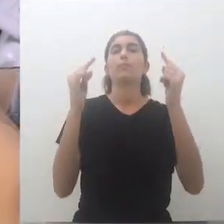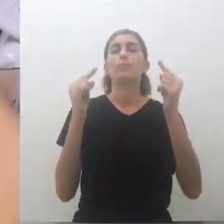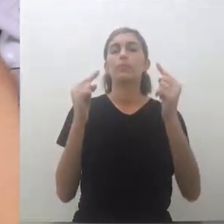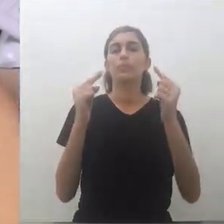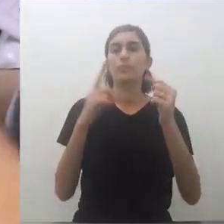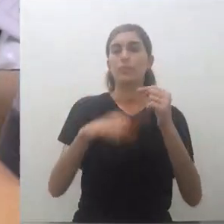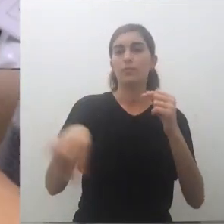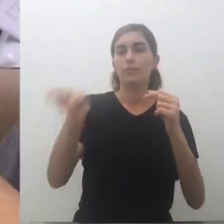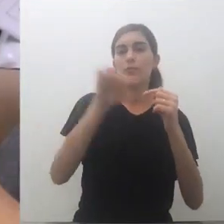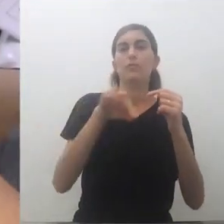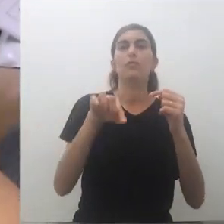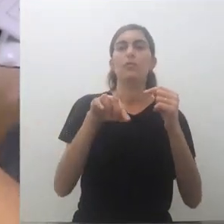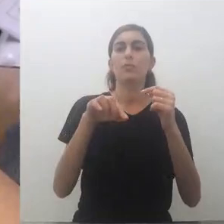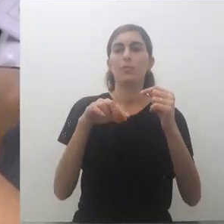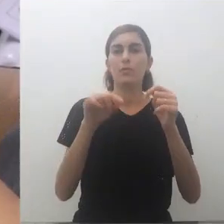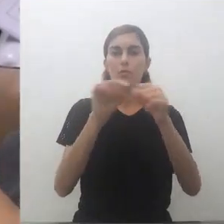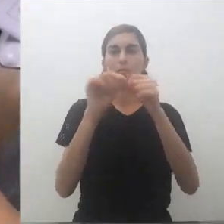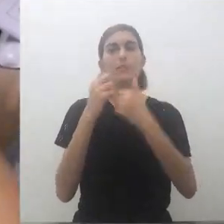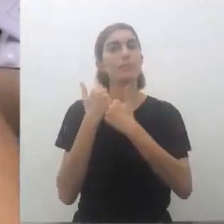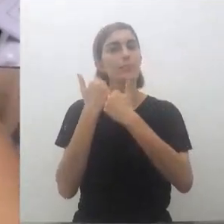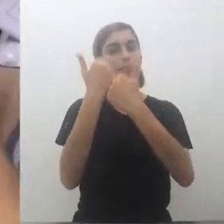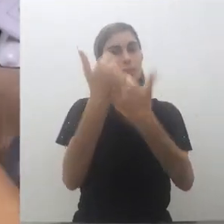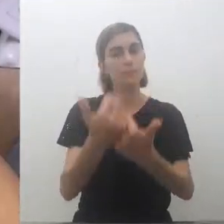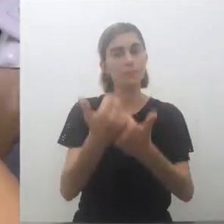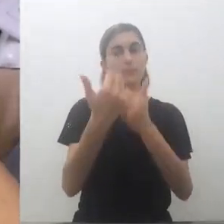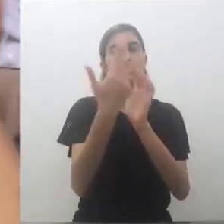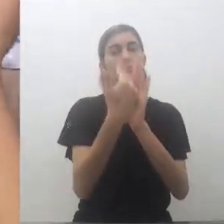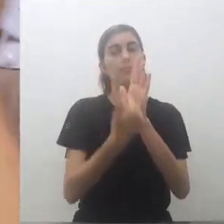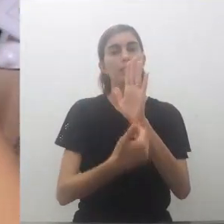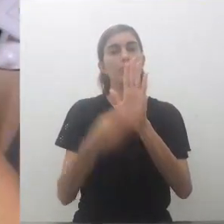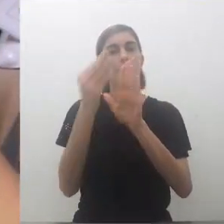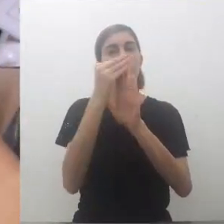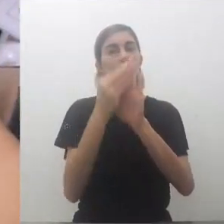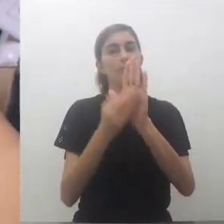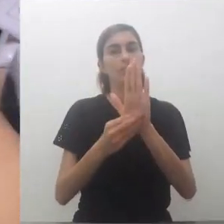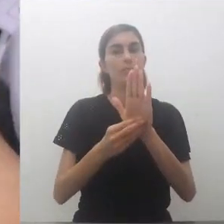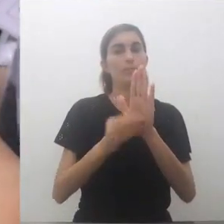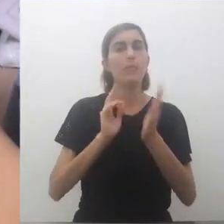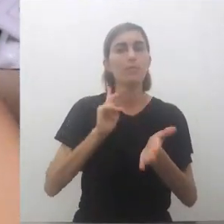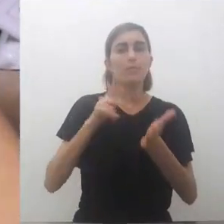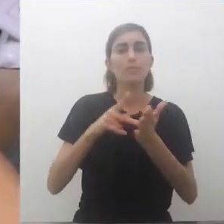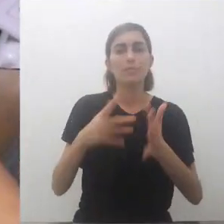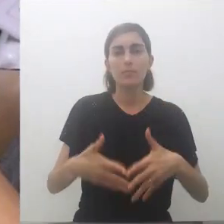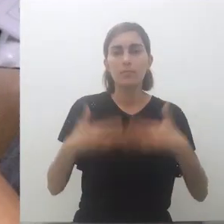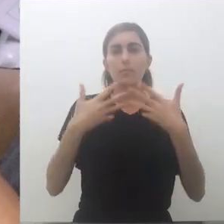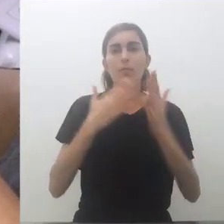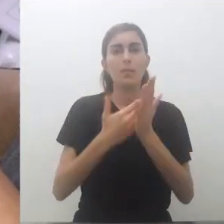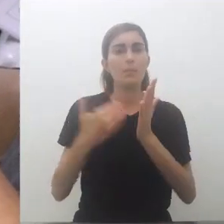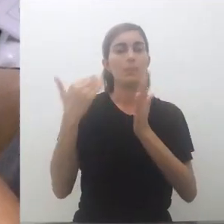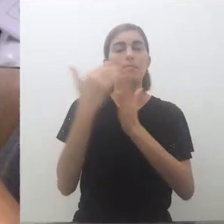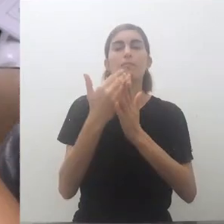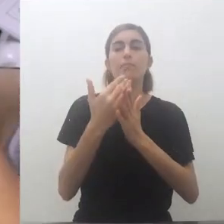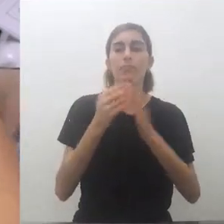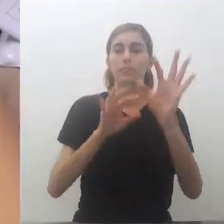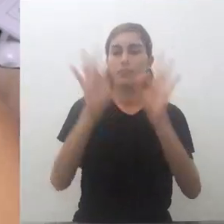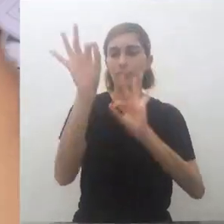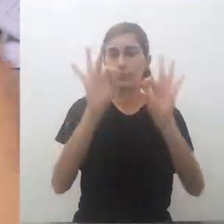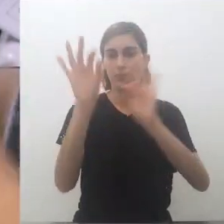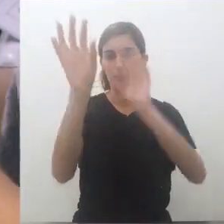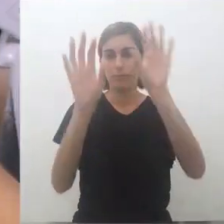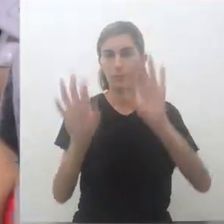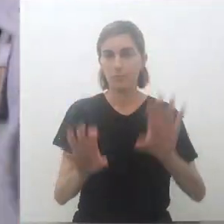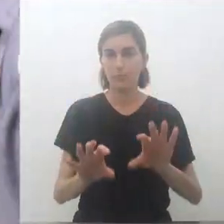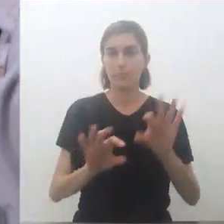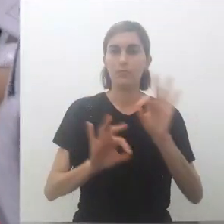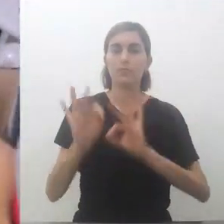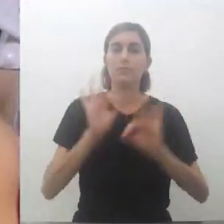o que está sendo representado, que dá um realismo maior pela mera distribuição dos objetos, dando